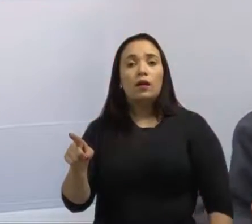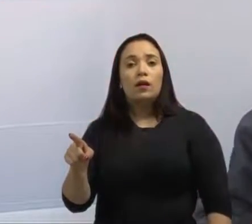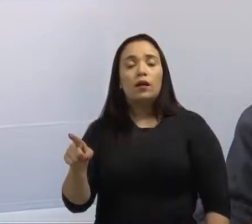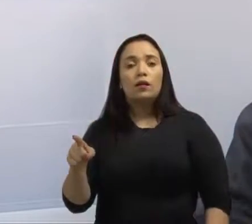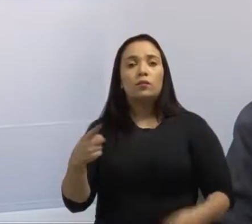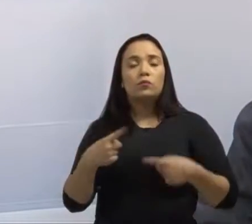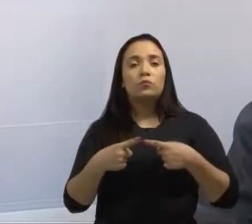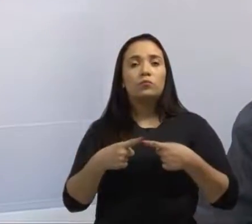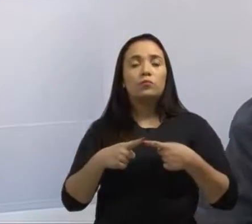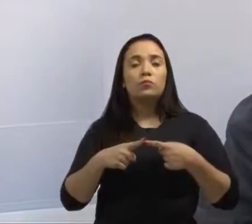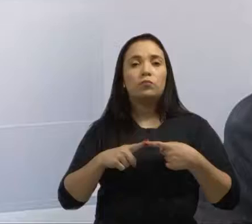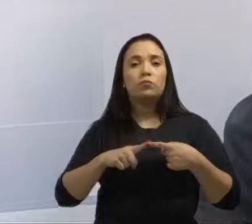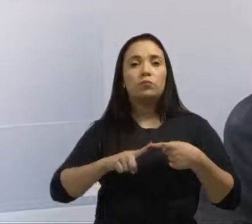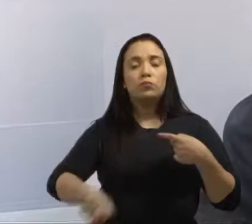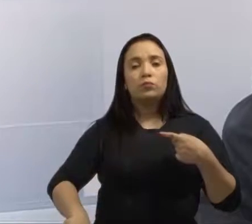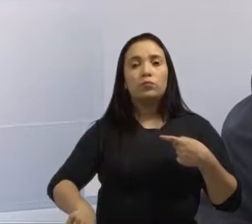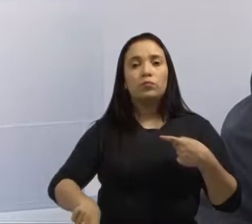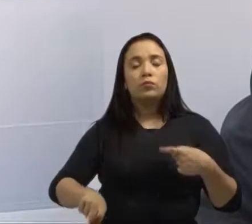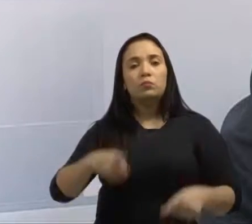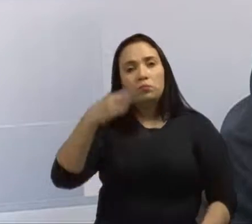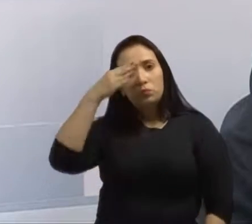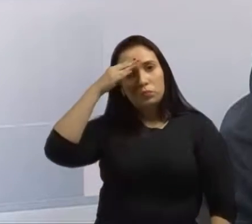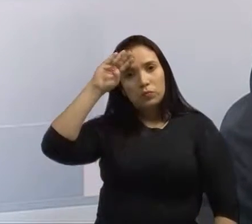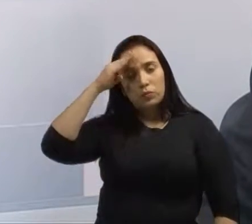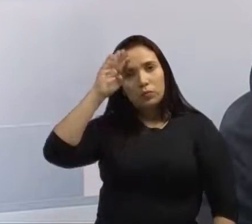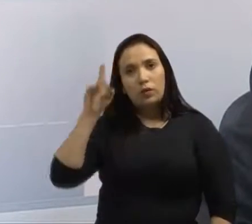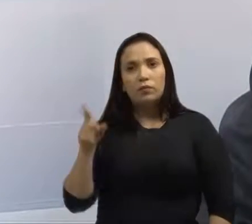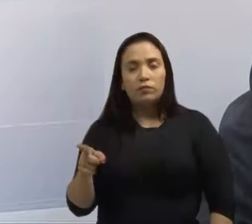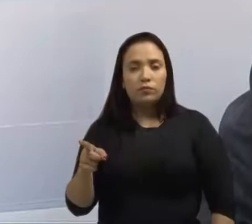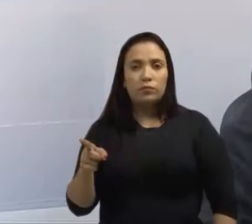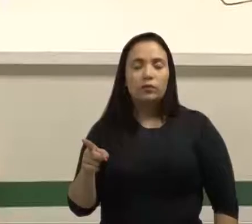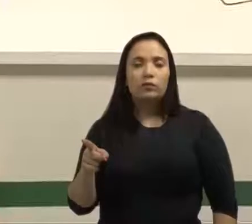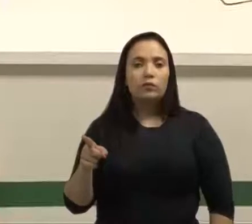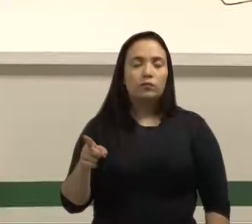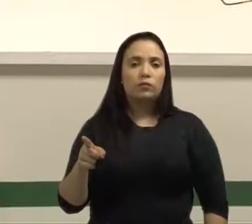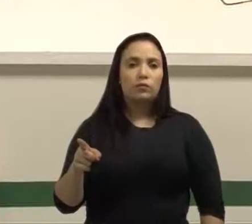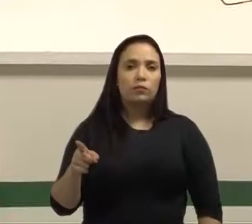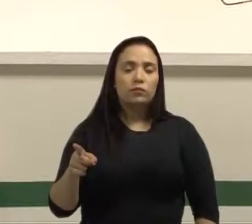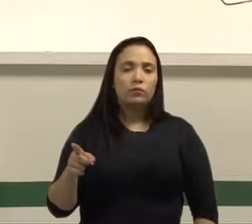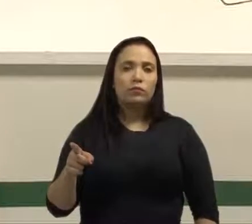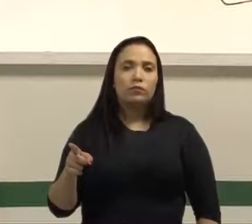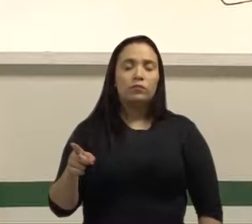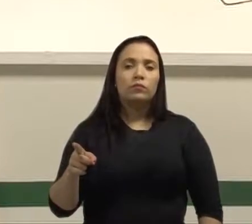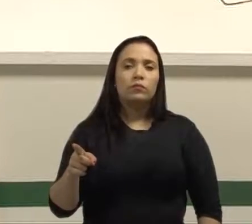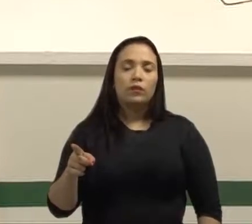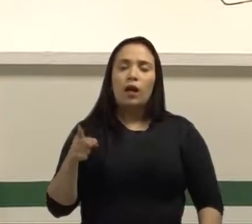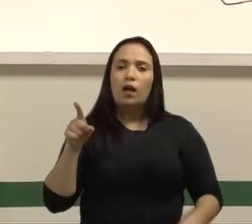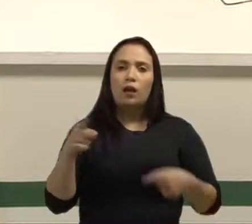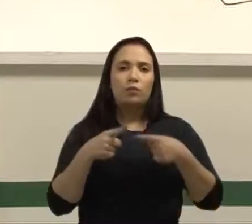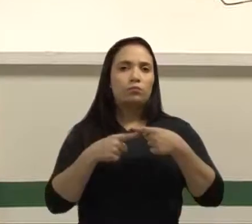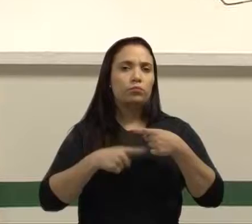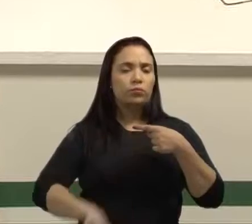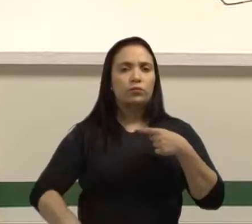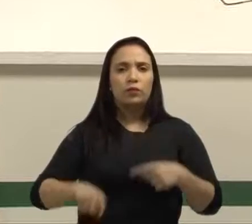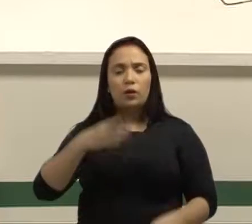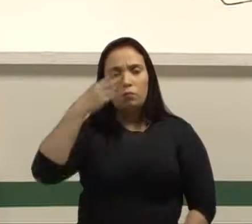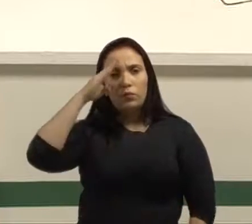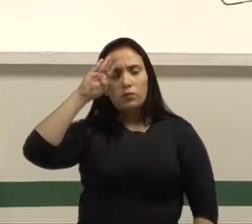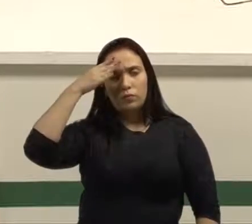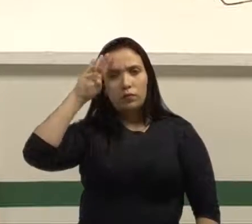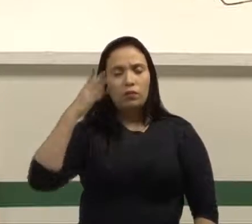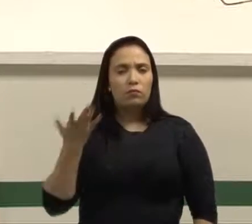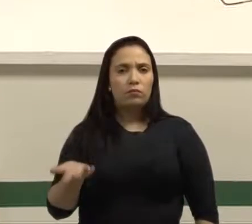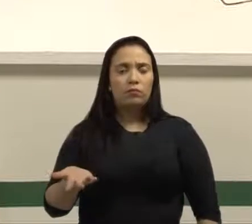um presidenciável chamado Jair Messias Bolsonaro. Ele já declarou isso, a não ser que ele volte atrás, né? Declarou. Então, declarou isso. Então, o que acontece?